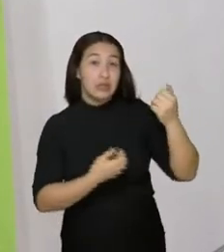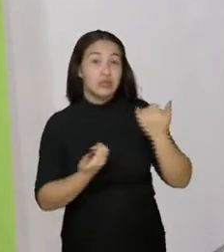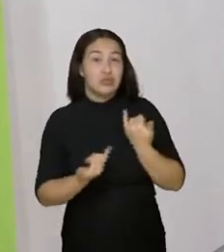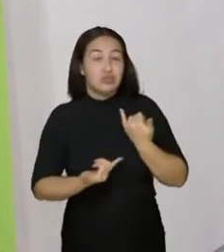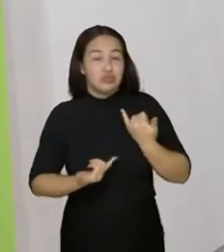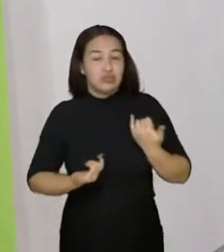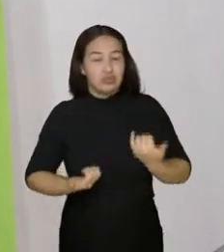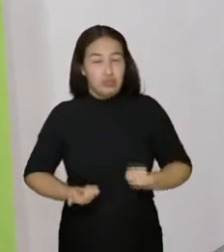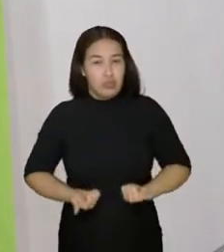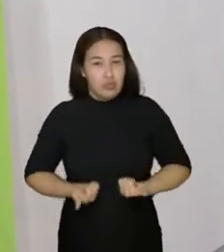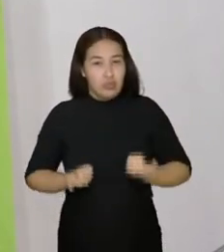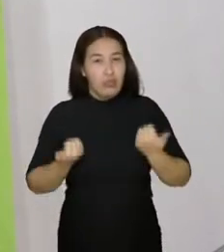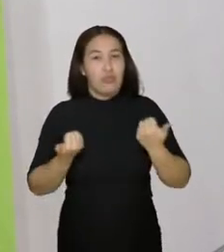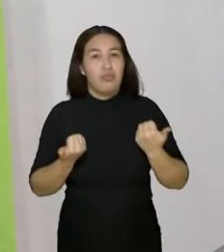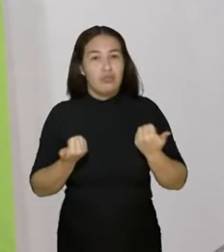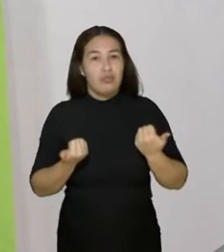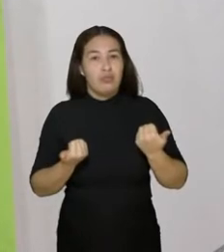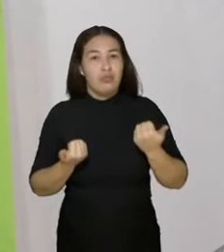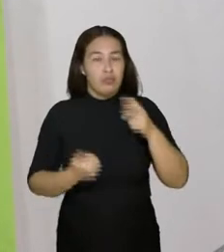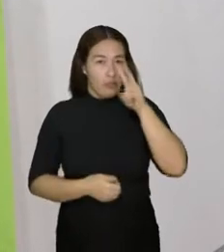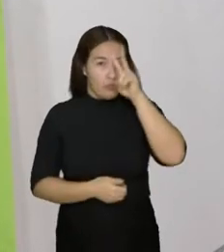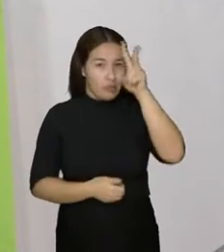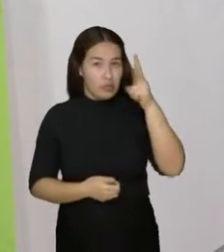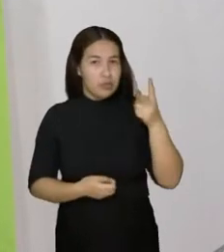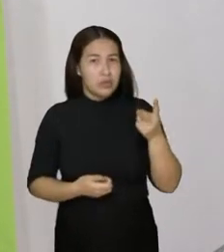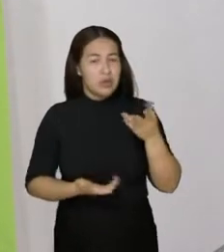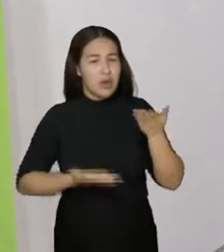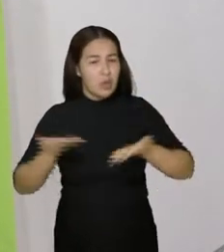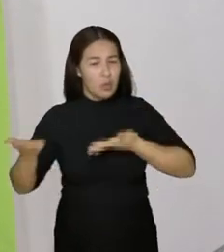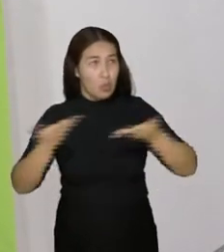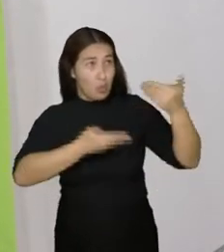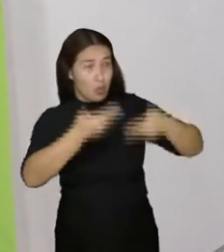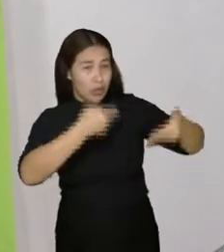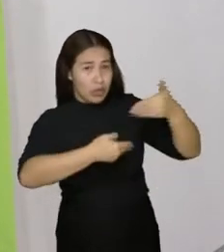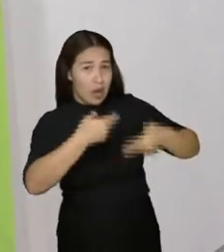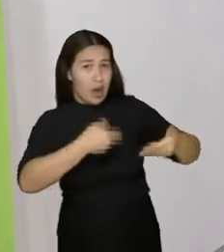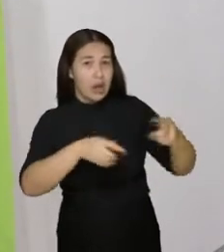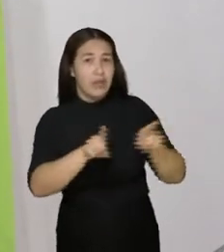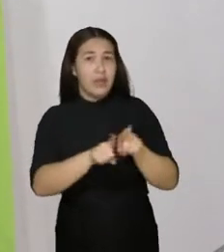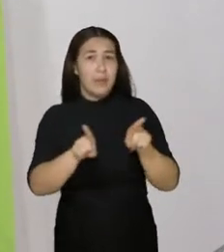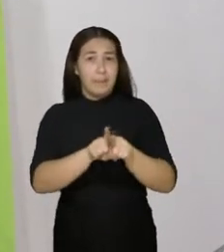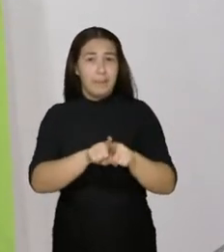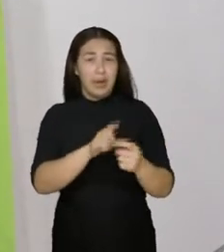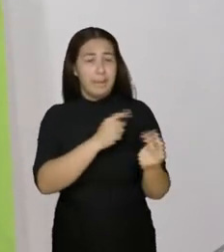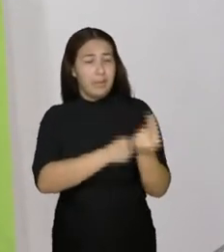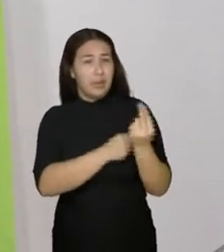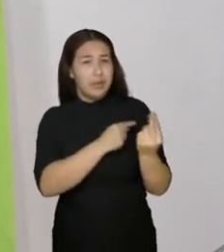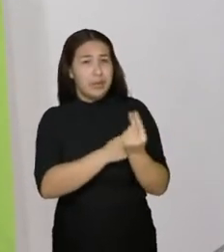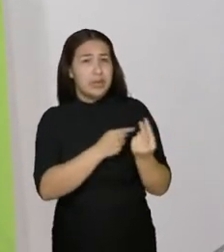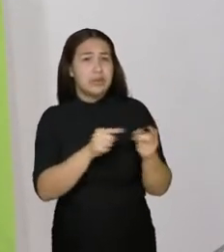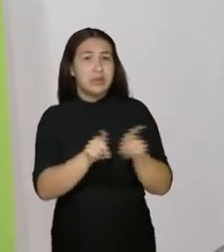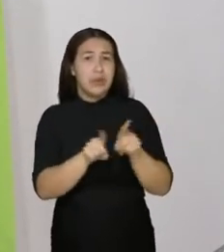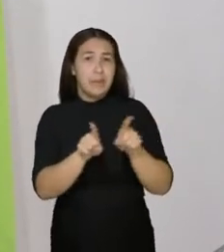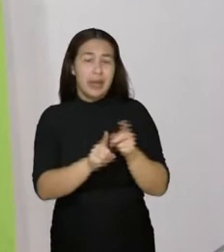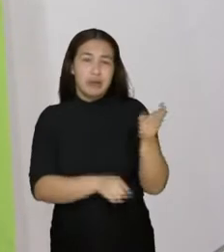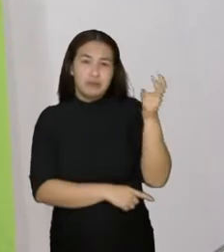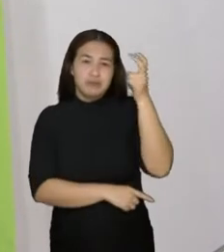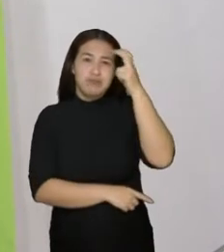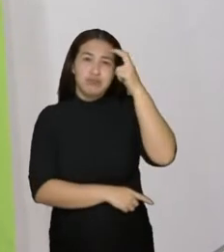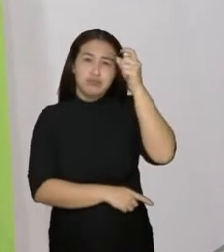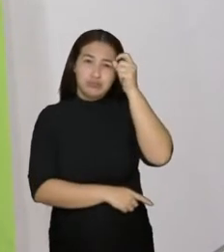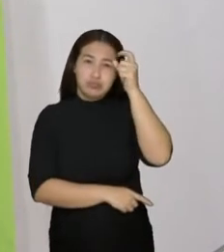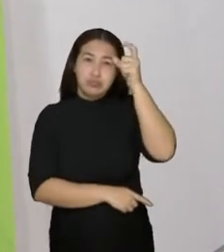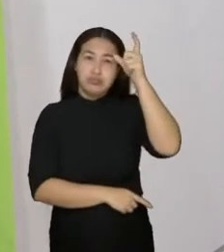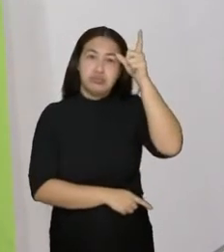constante nas estradas pela força pela sabedoria pela serenidade